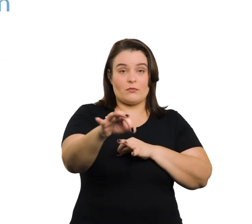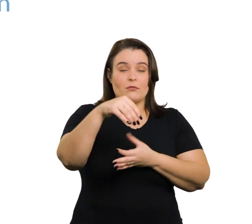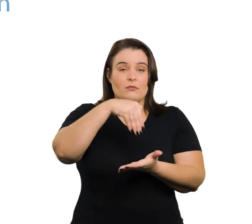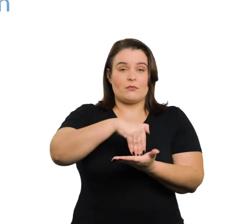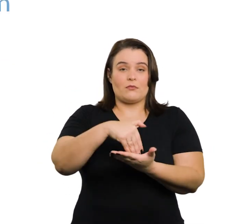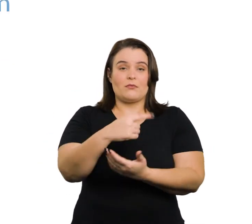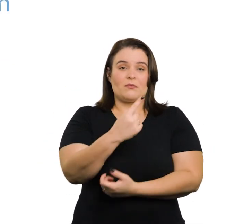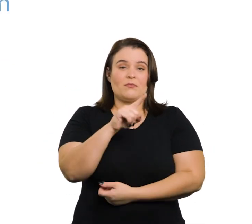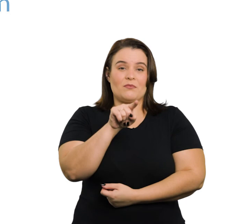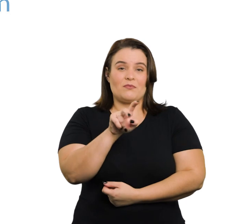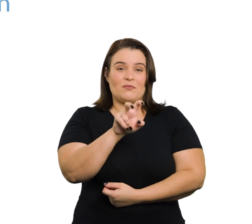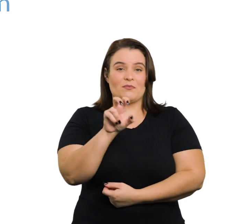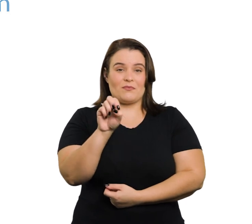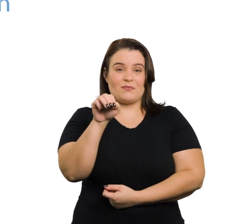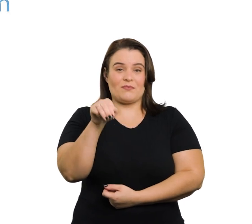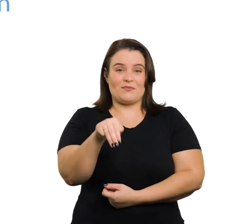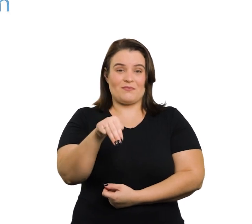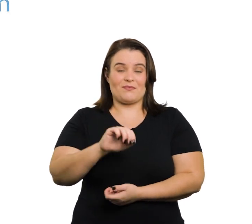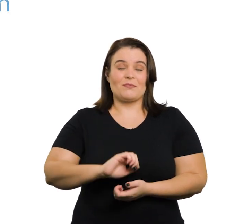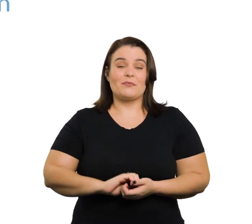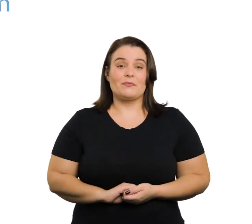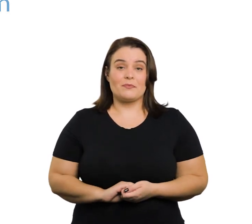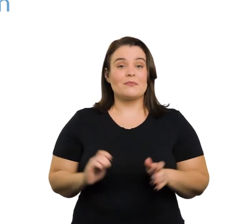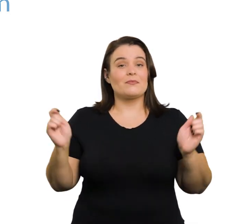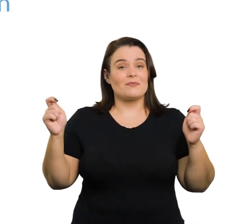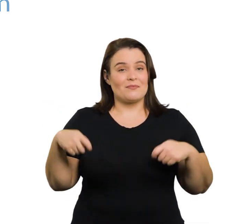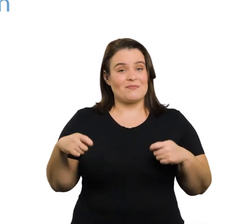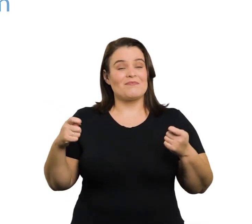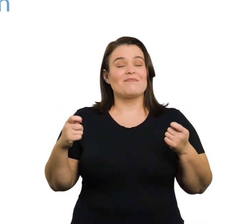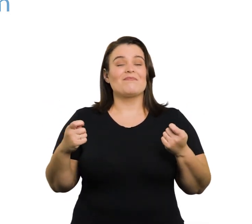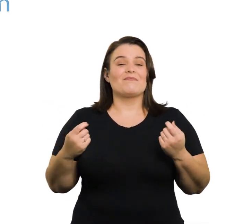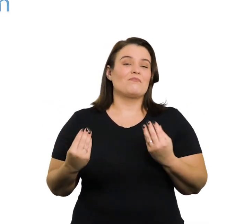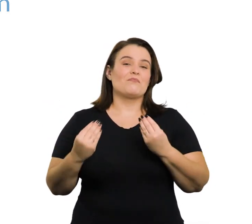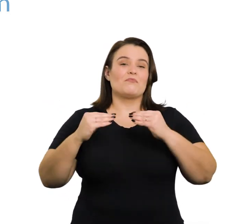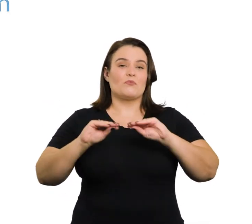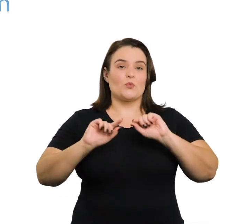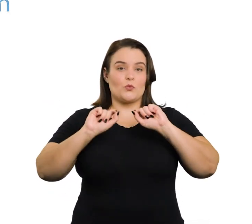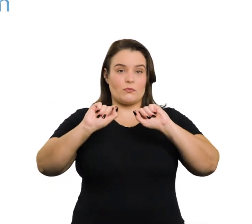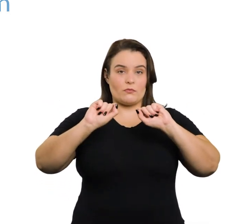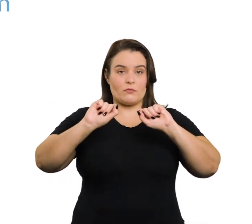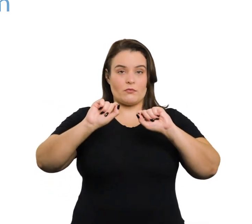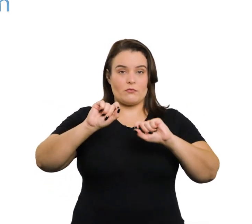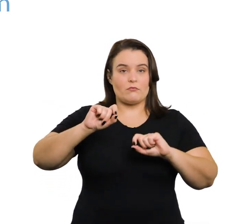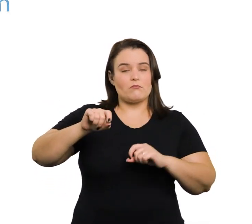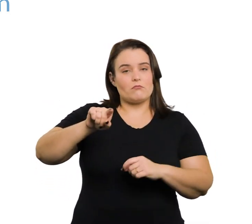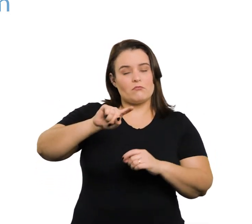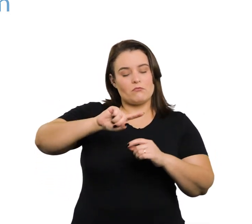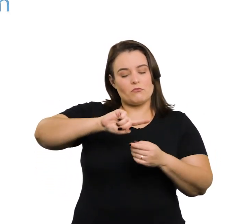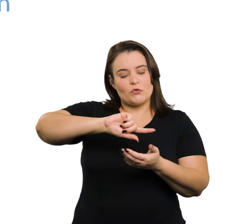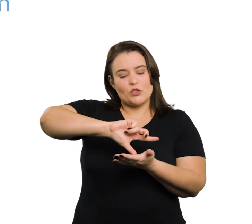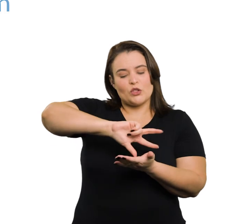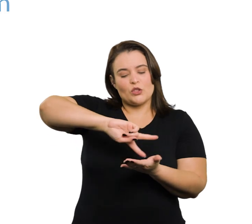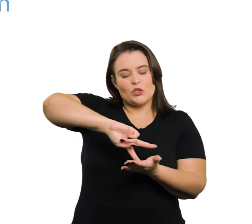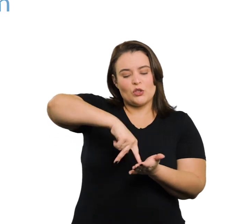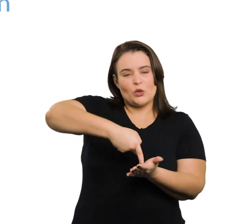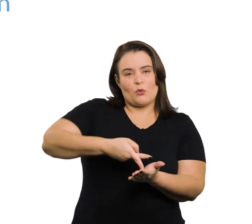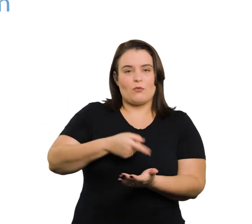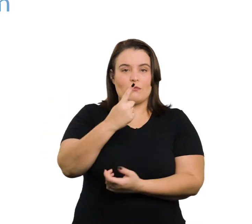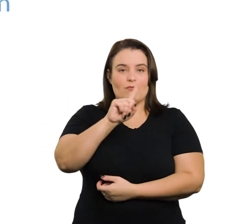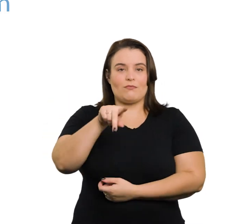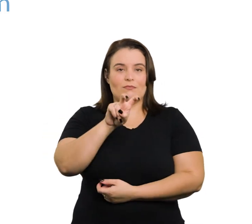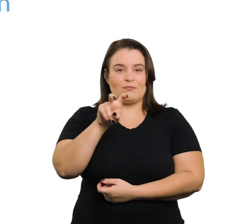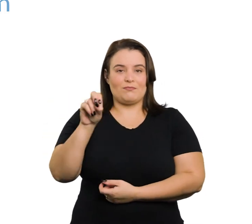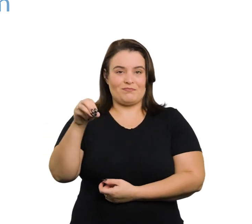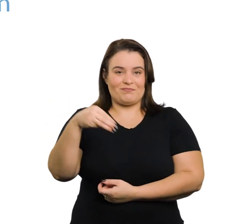mínimo 1,50 m, no qual se possa inserir um círculo de 1,50 m.